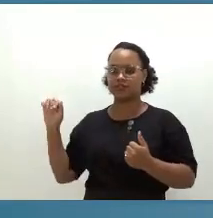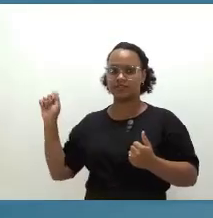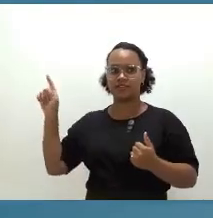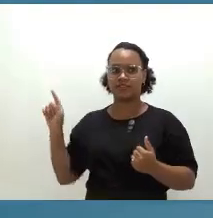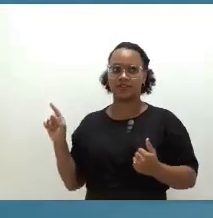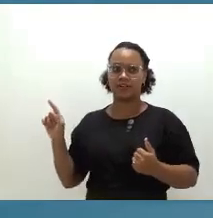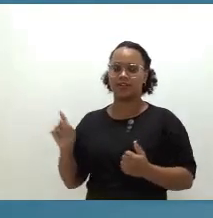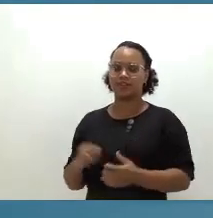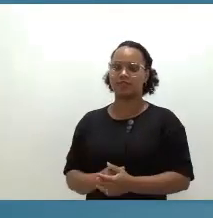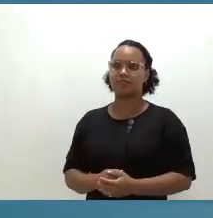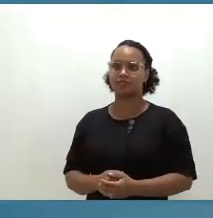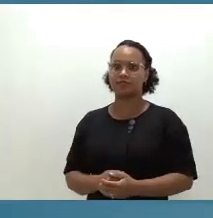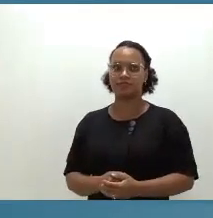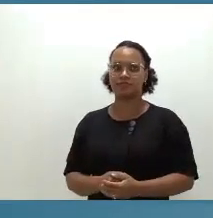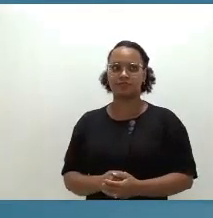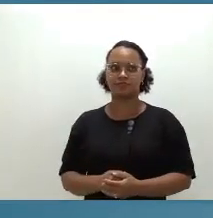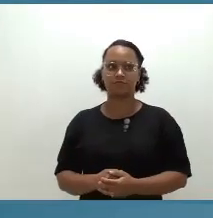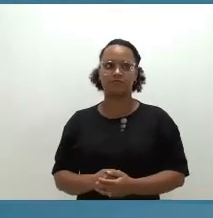minha